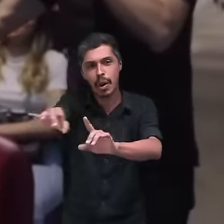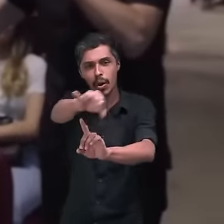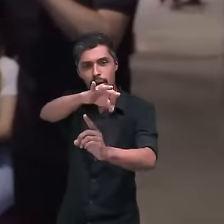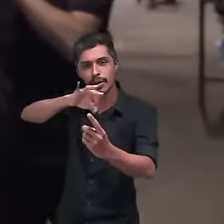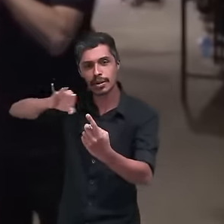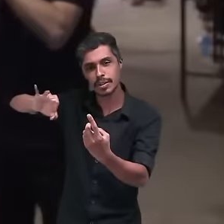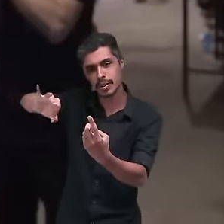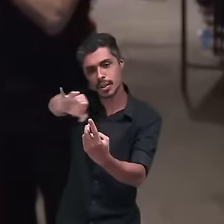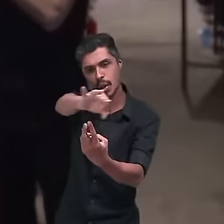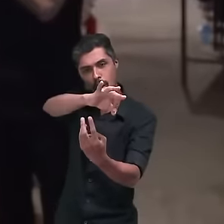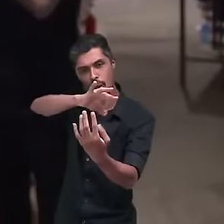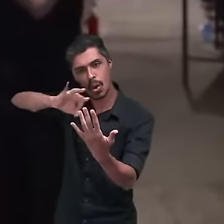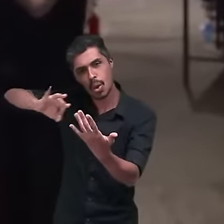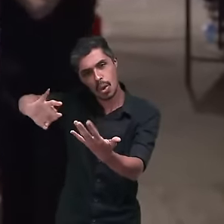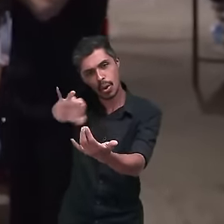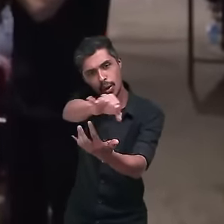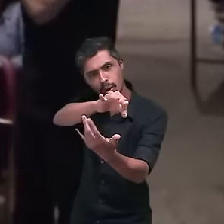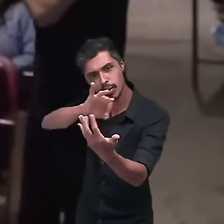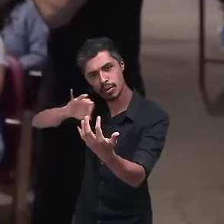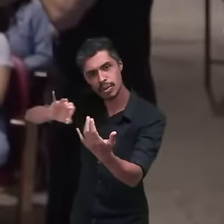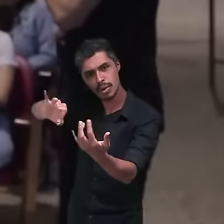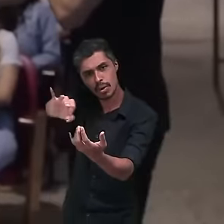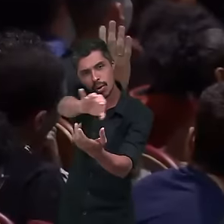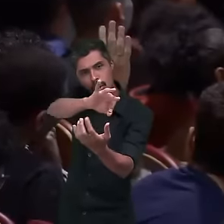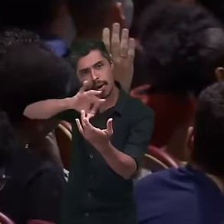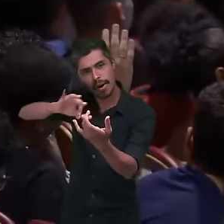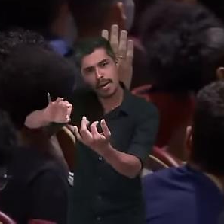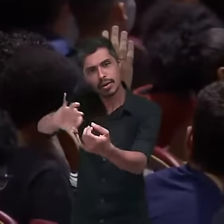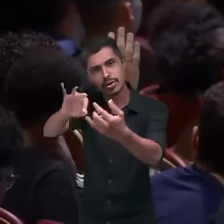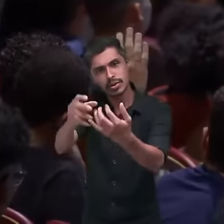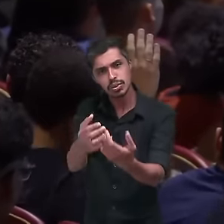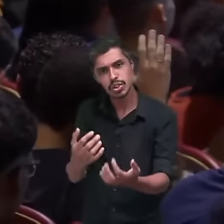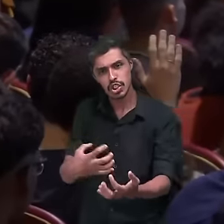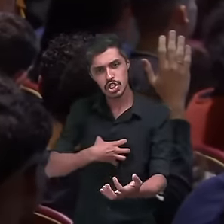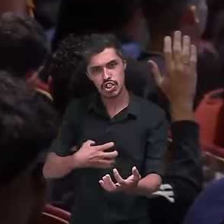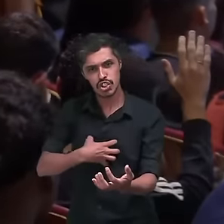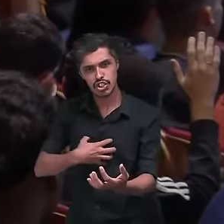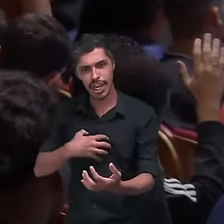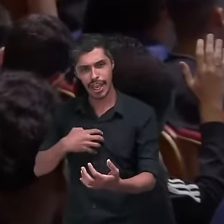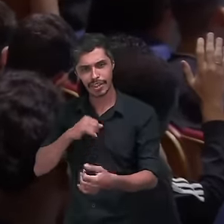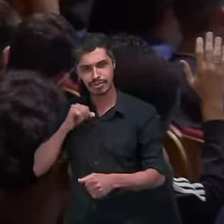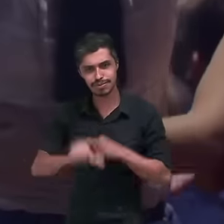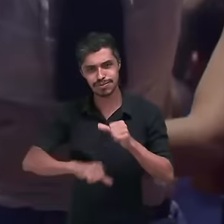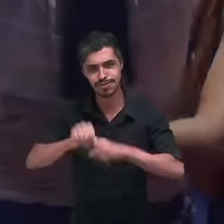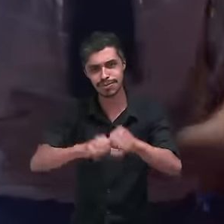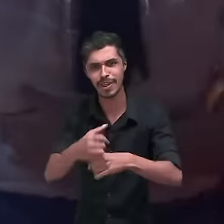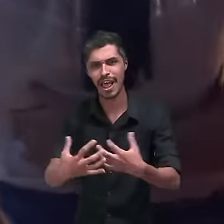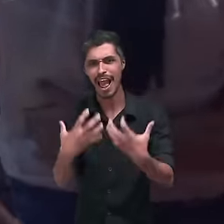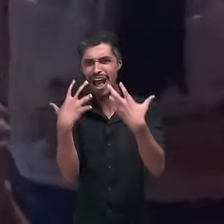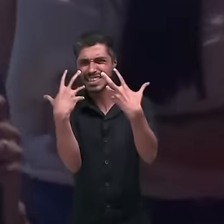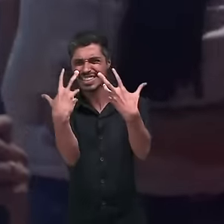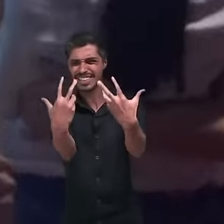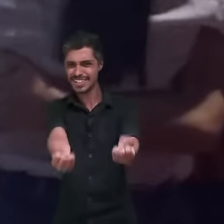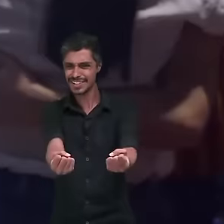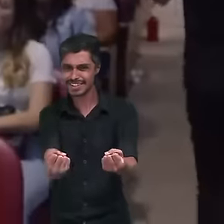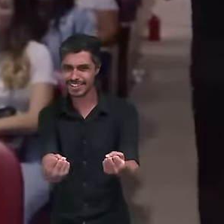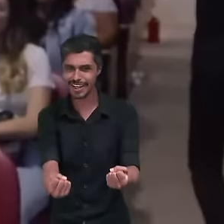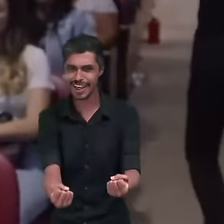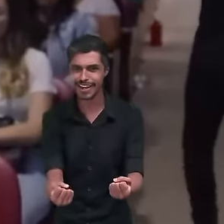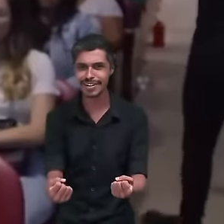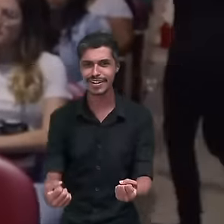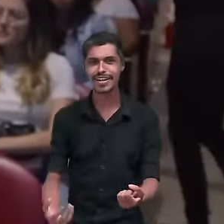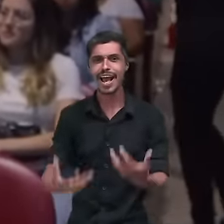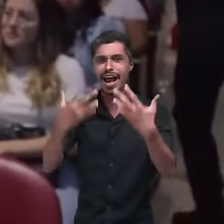Santo. Se chama Espírito Santo. Abraça a presença dEle. Abraça o